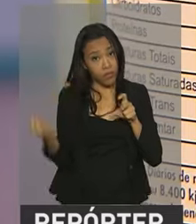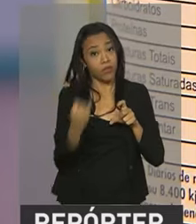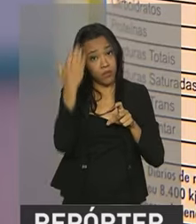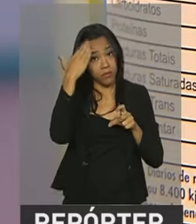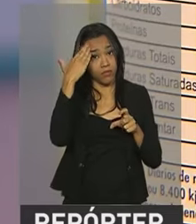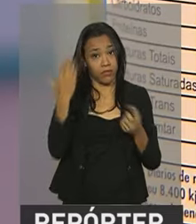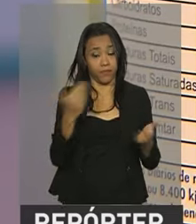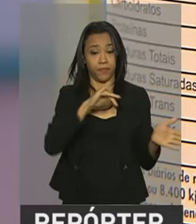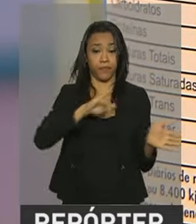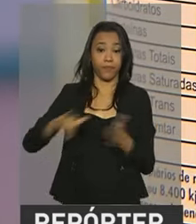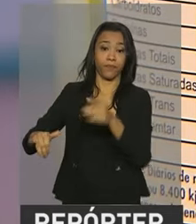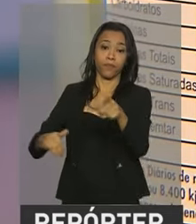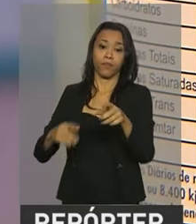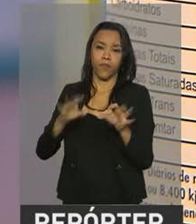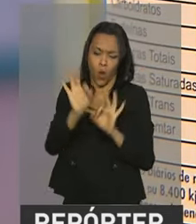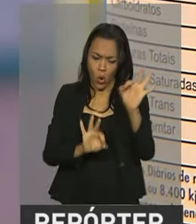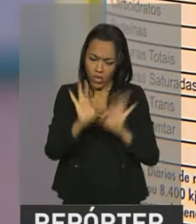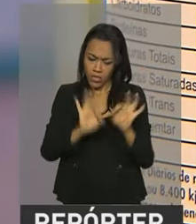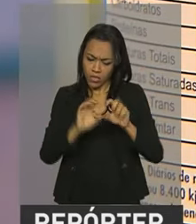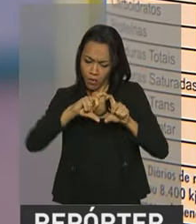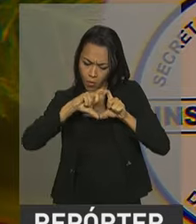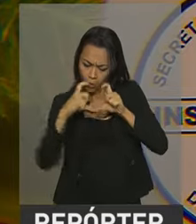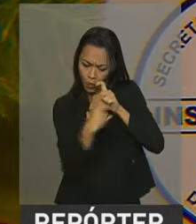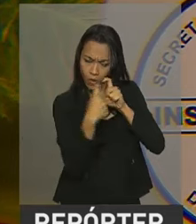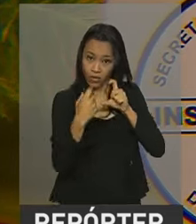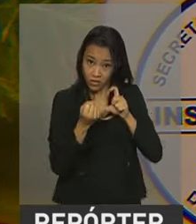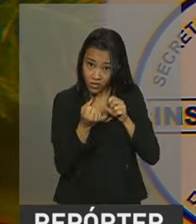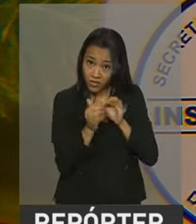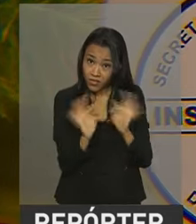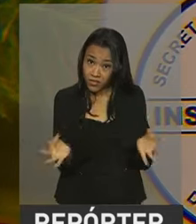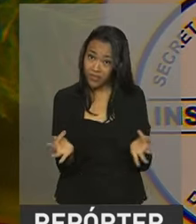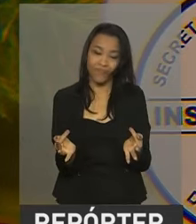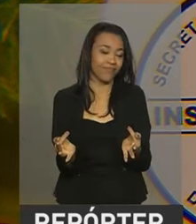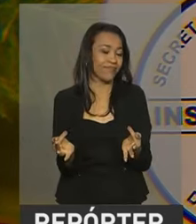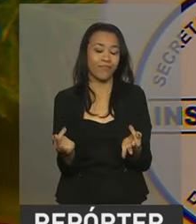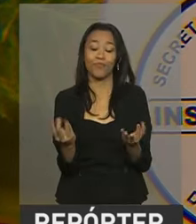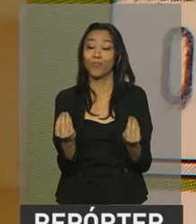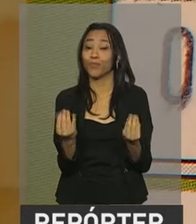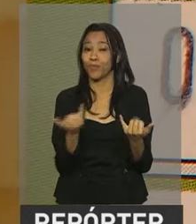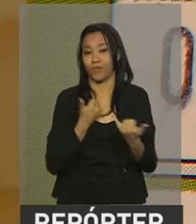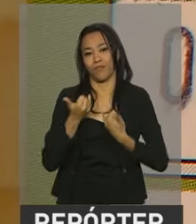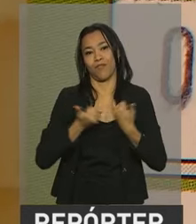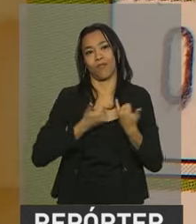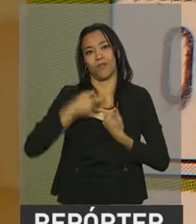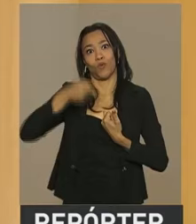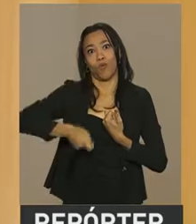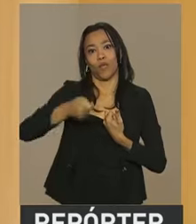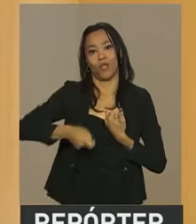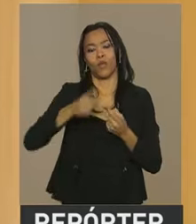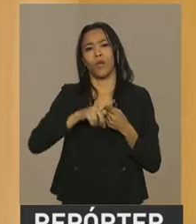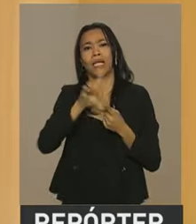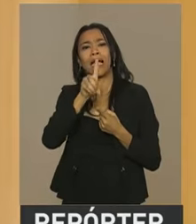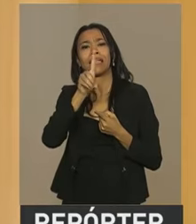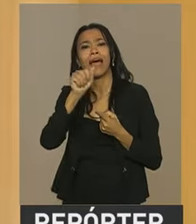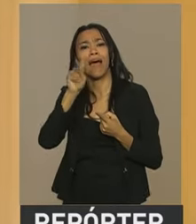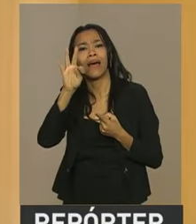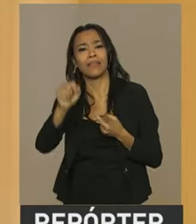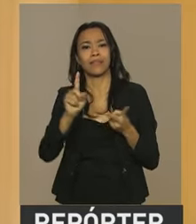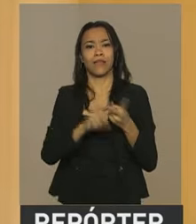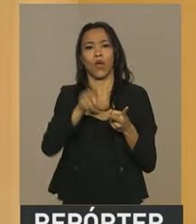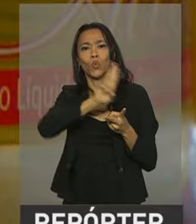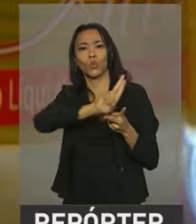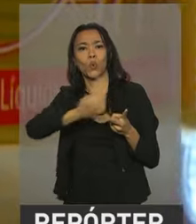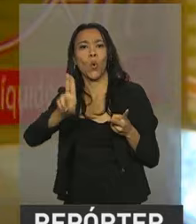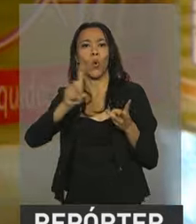aí produzir um rótulo não é tão simples porque são muitas informações obrigatórias validade tabela nutricional nome